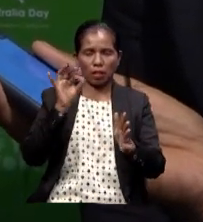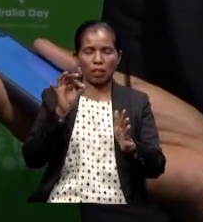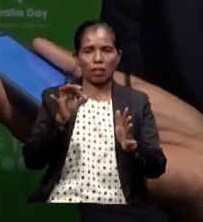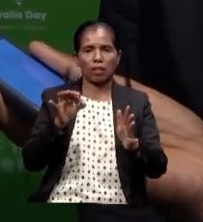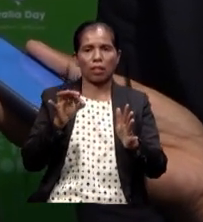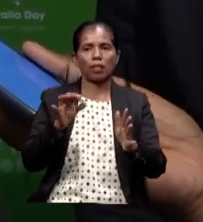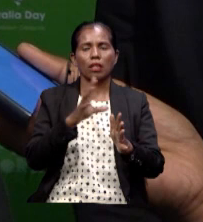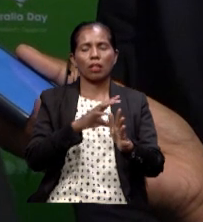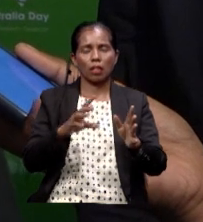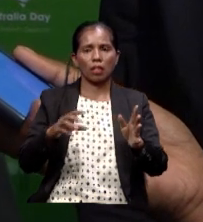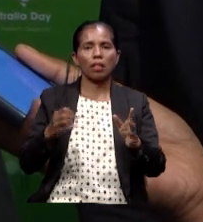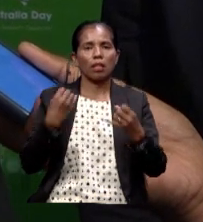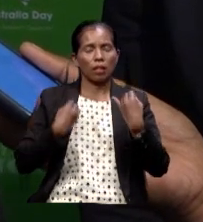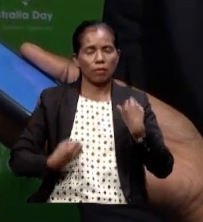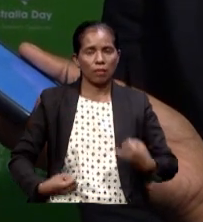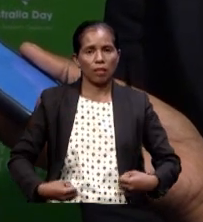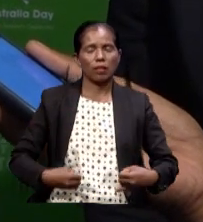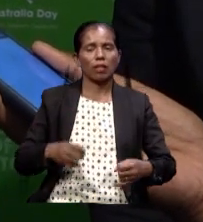australiana.